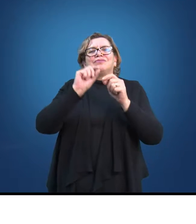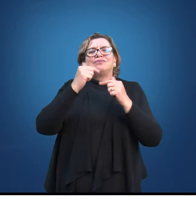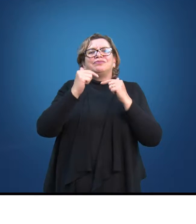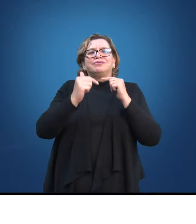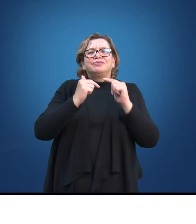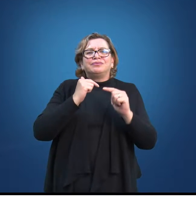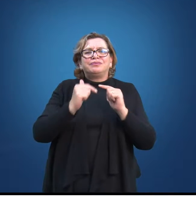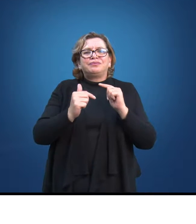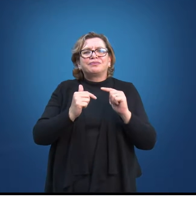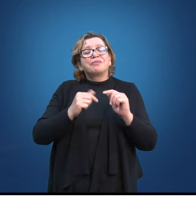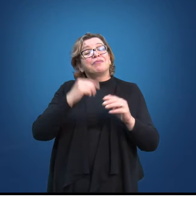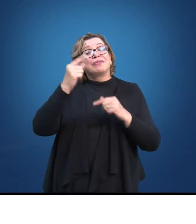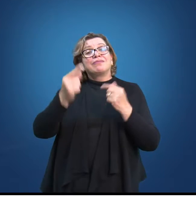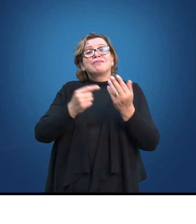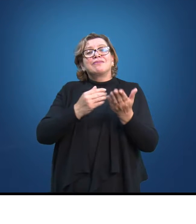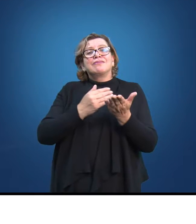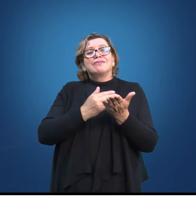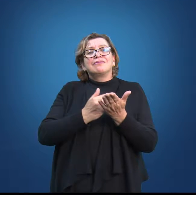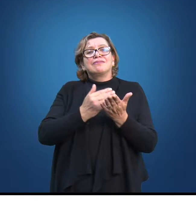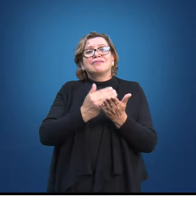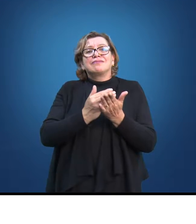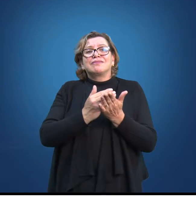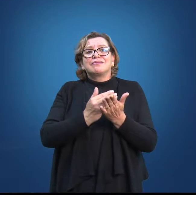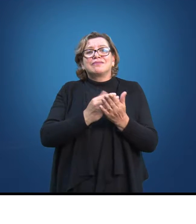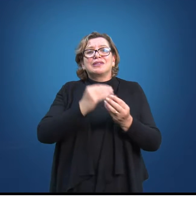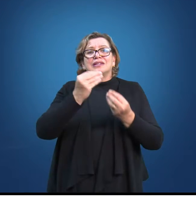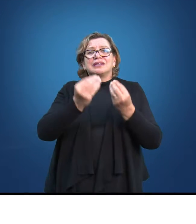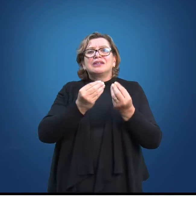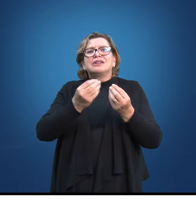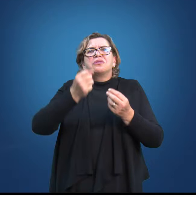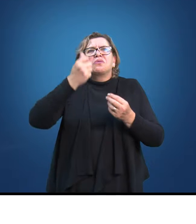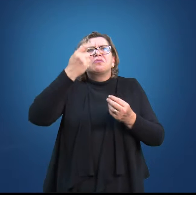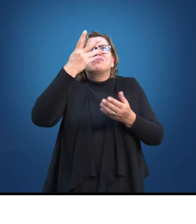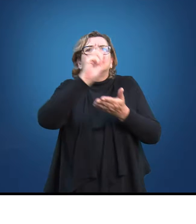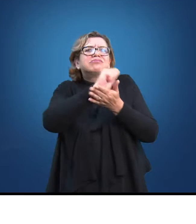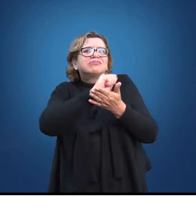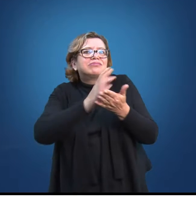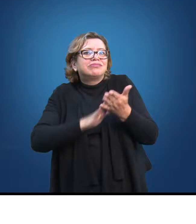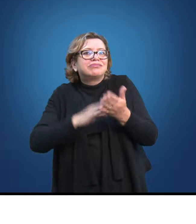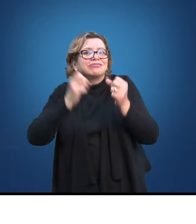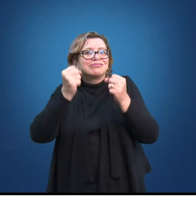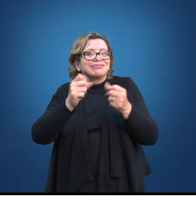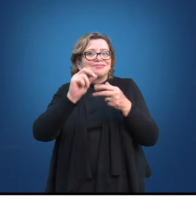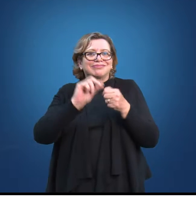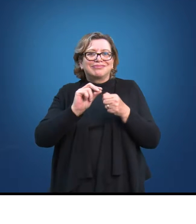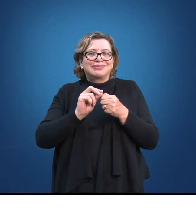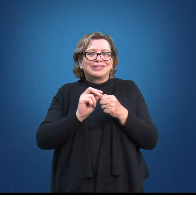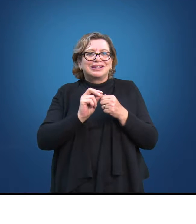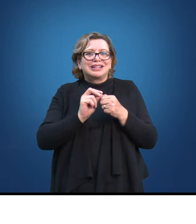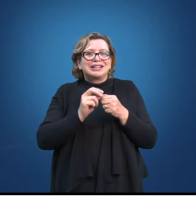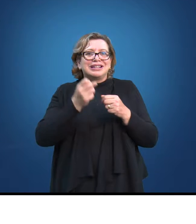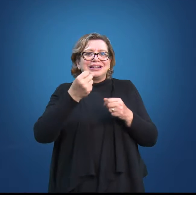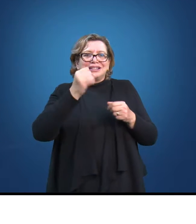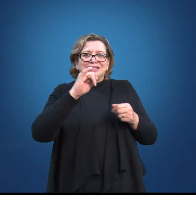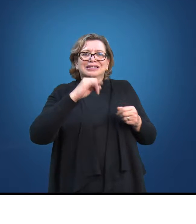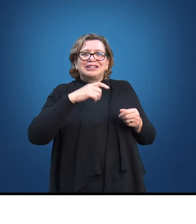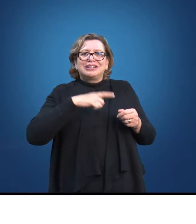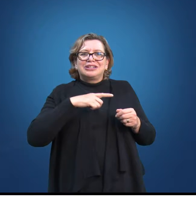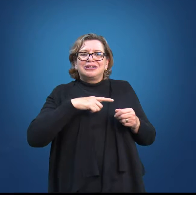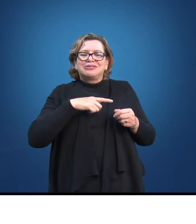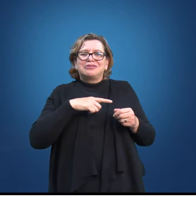as crianças. E a partir desse conto, quantas atividades vai sair, né? Então, se eu trabalho